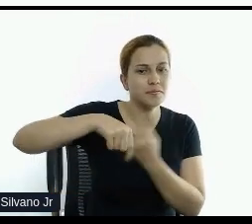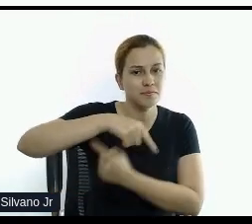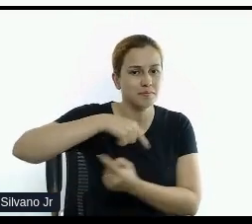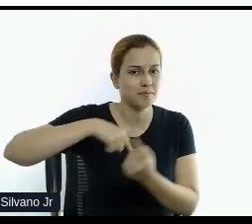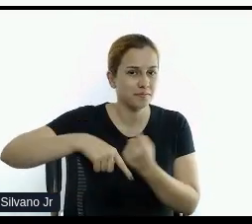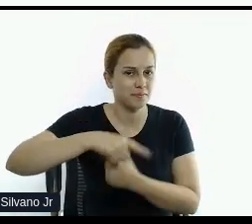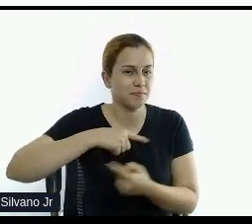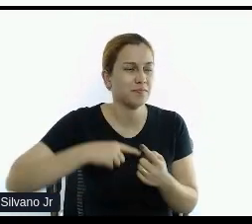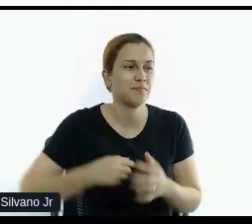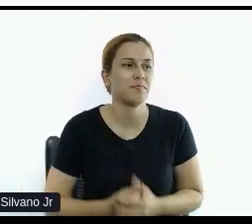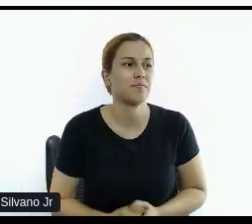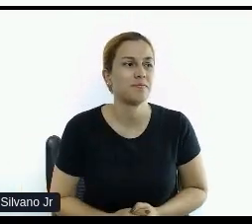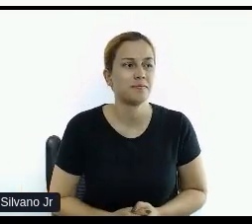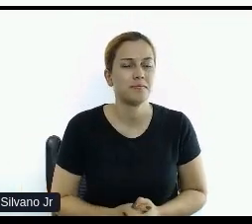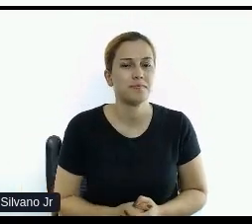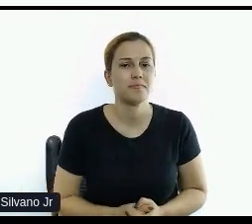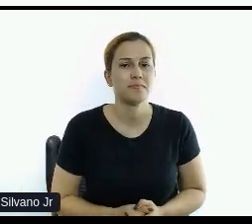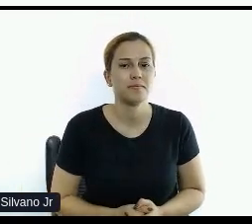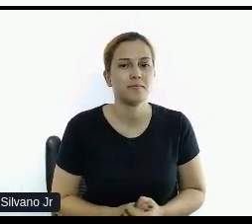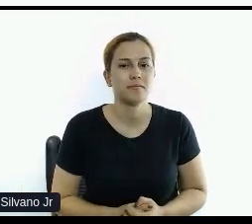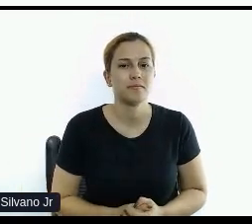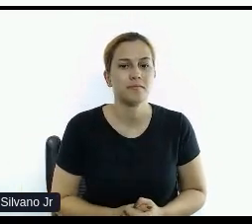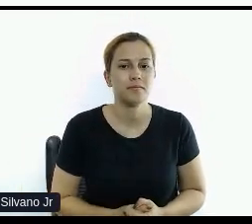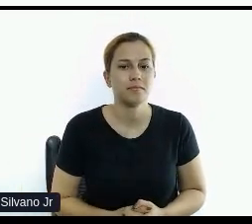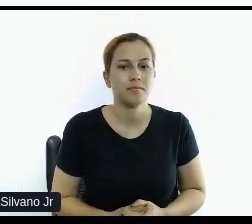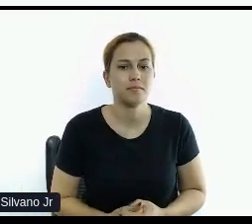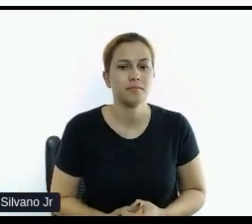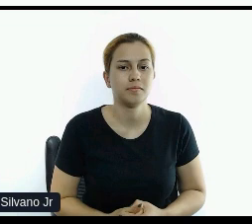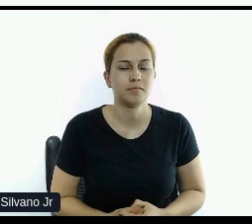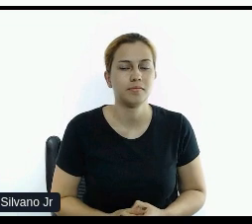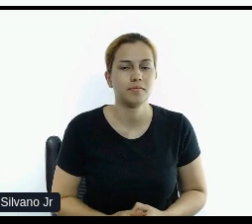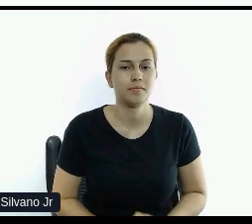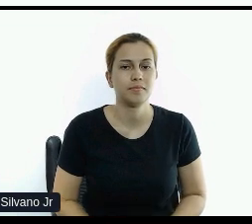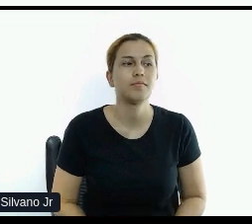Não está querendo compartilhar aqui, deixa eu ver se vai.